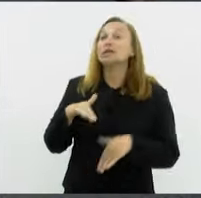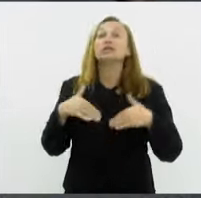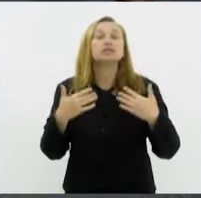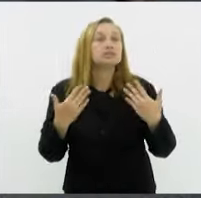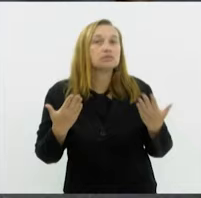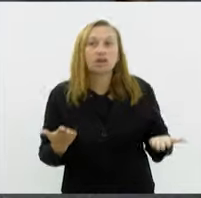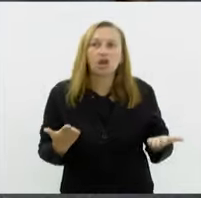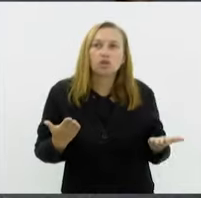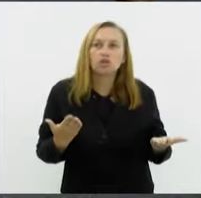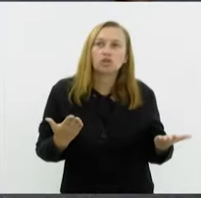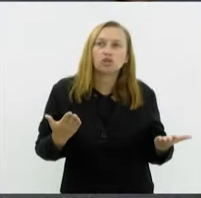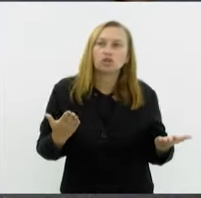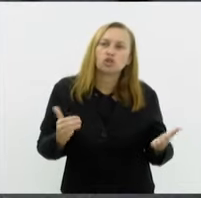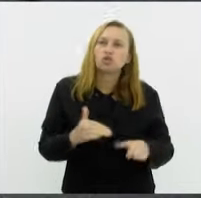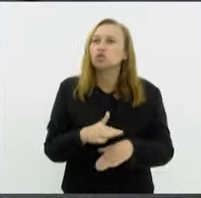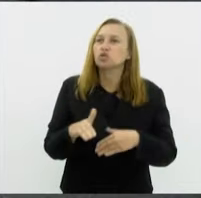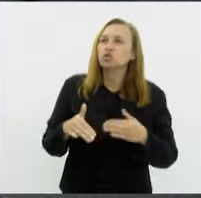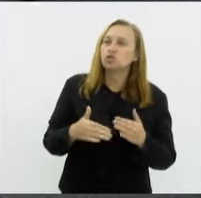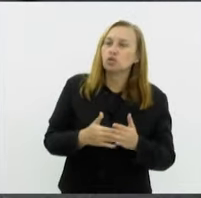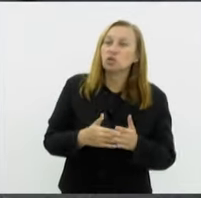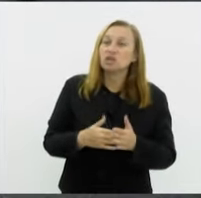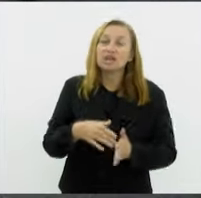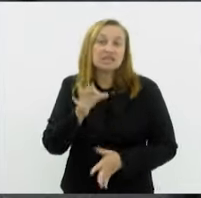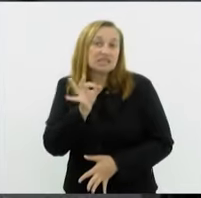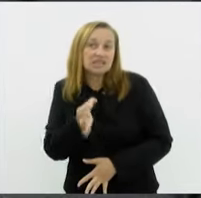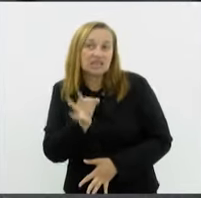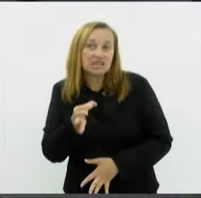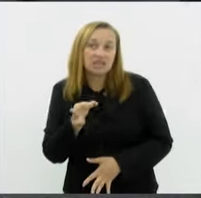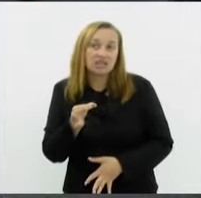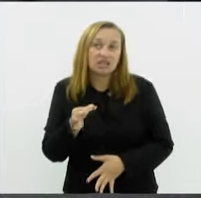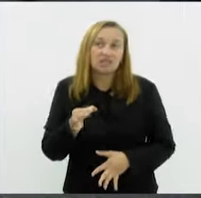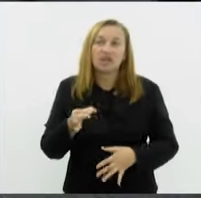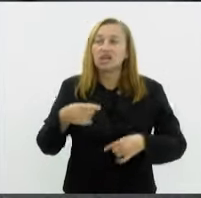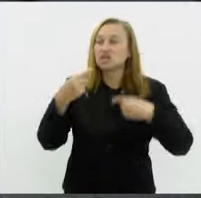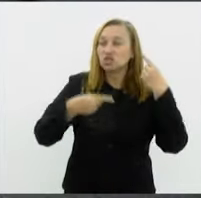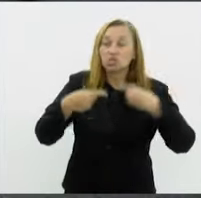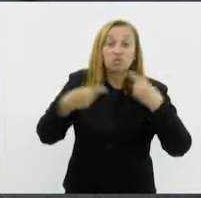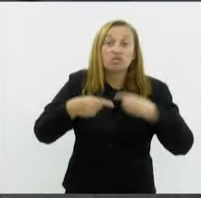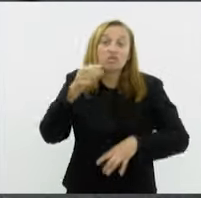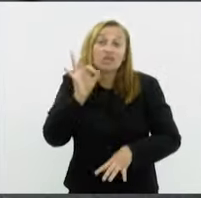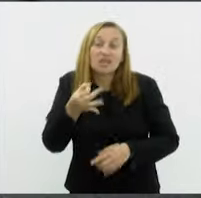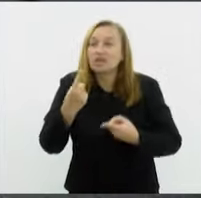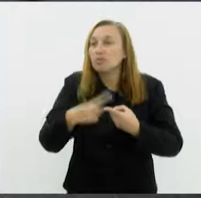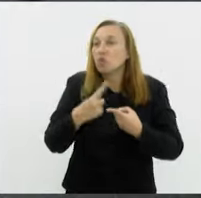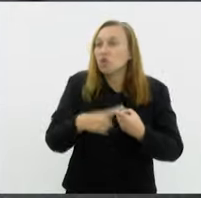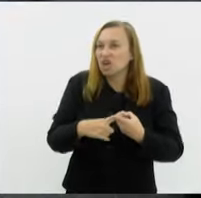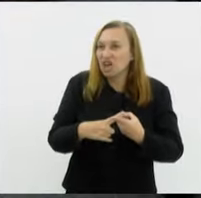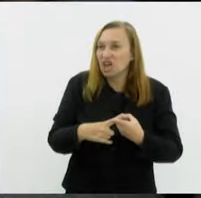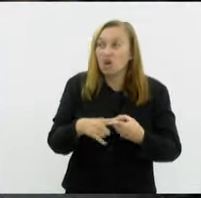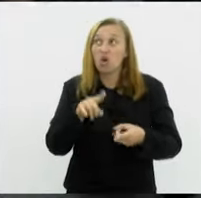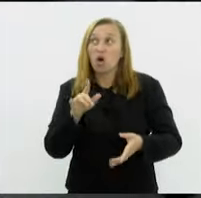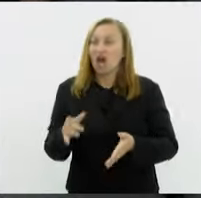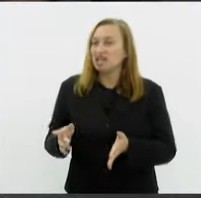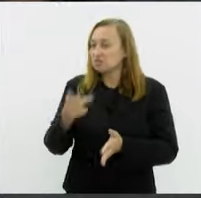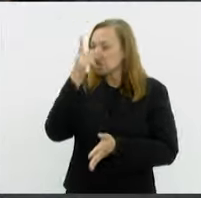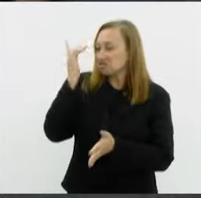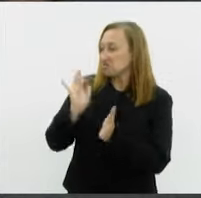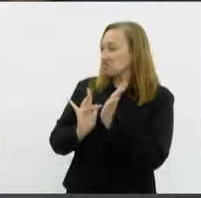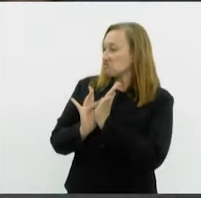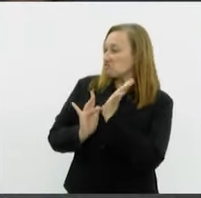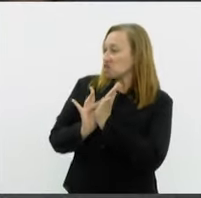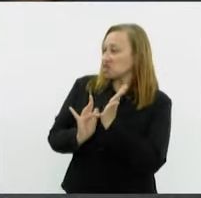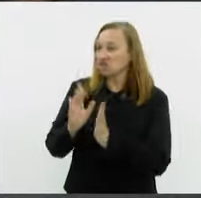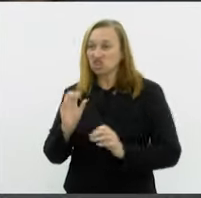tenho aqui toda a disposição concreta para fazer os debates necessários, porque aqueles que fingem